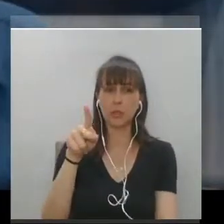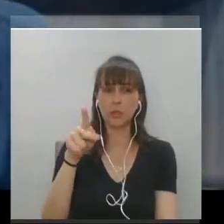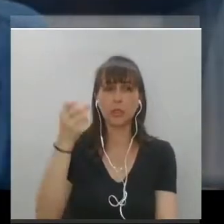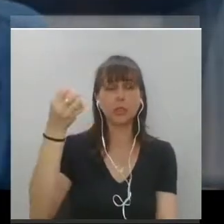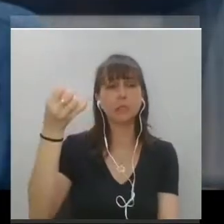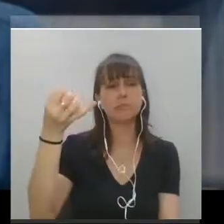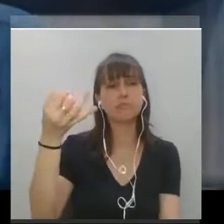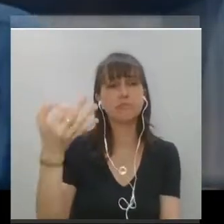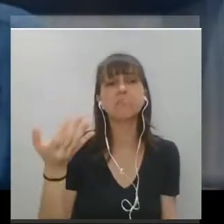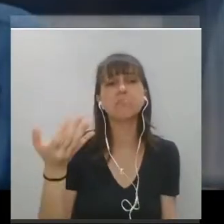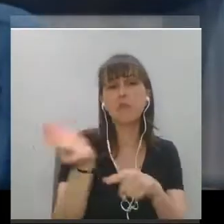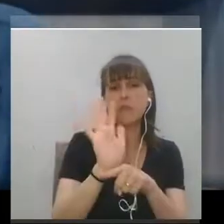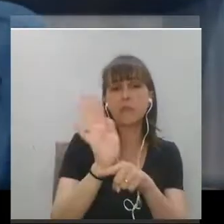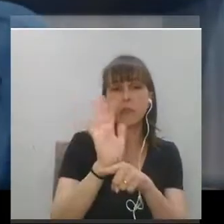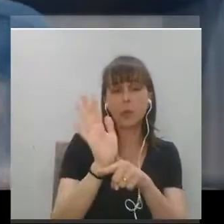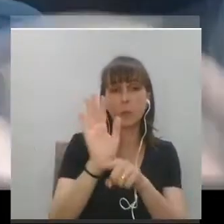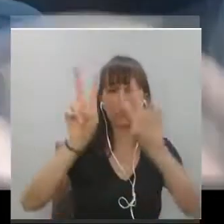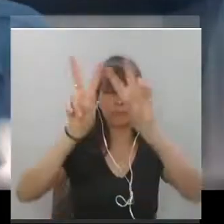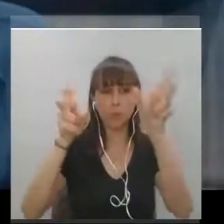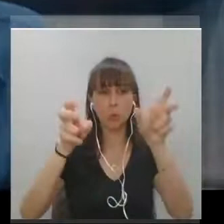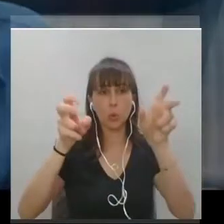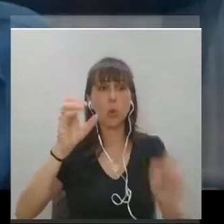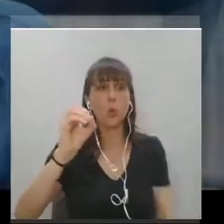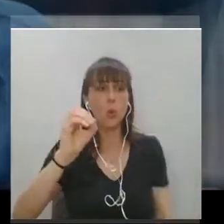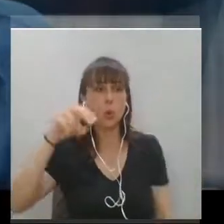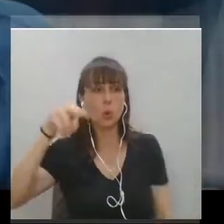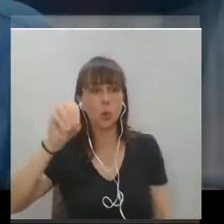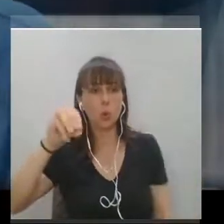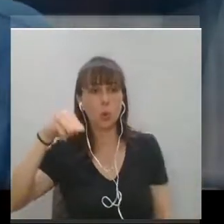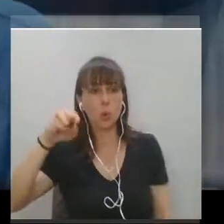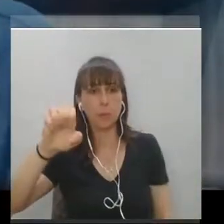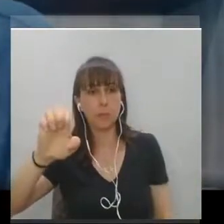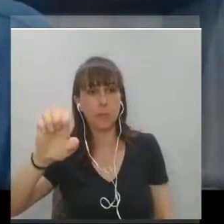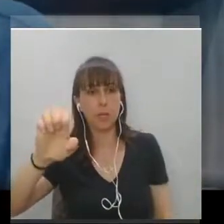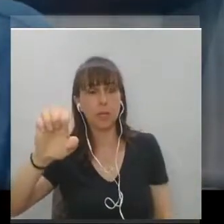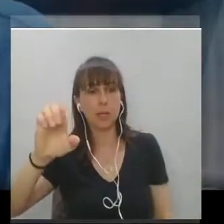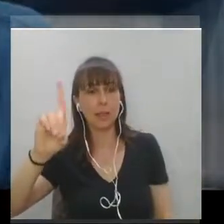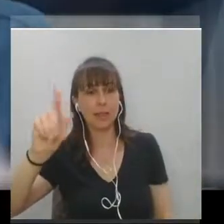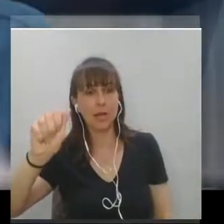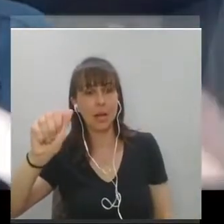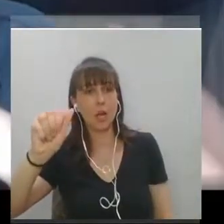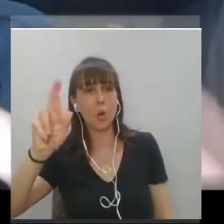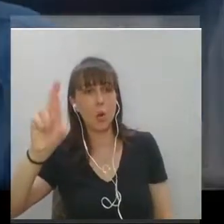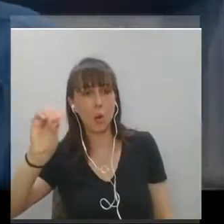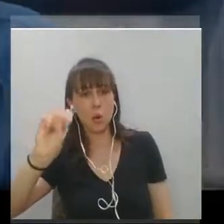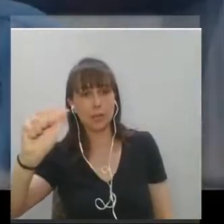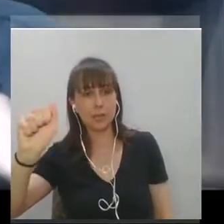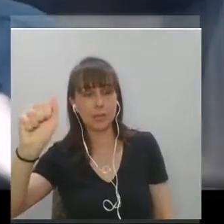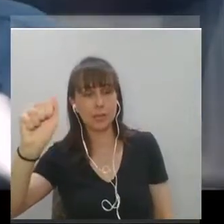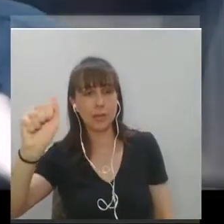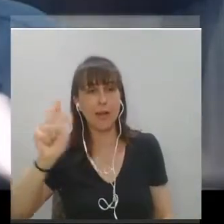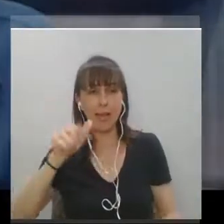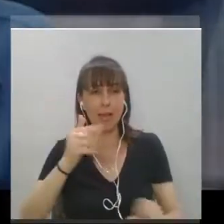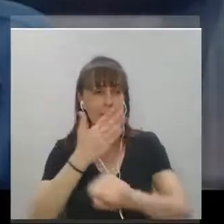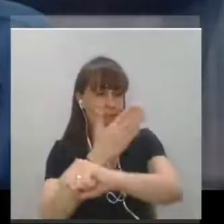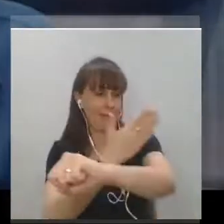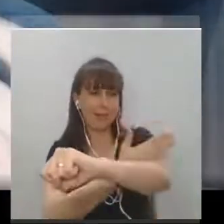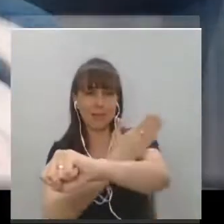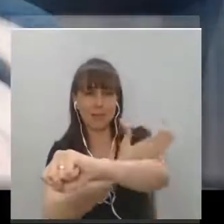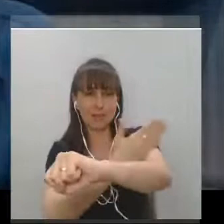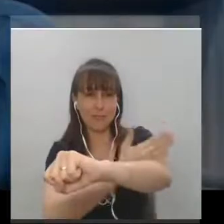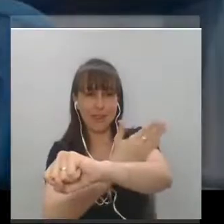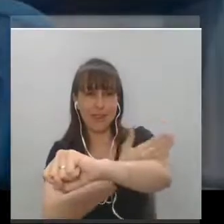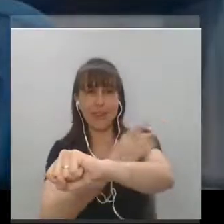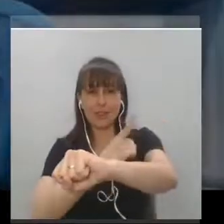Rosa, do Umberto Eco. A intenção do professor era falar da Idade Média, que era um período escuro, a Idade das Trevas,